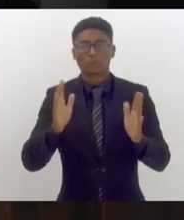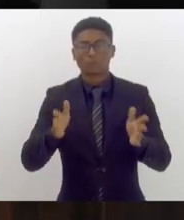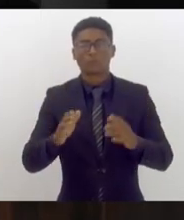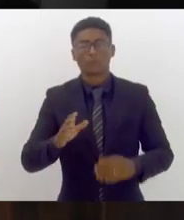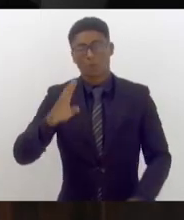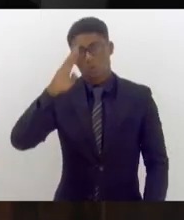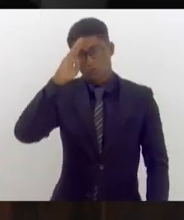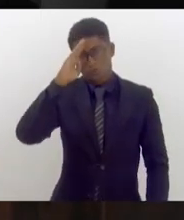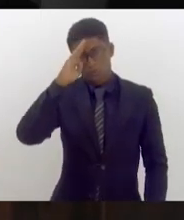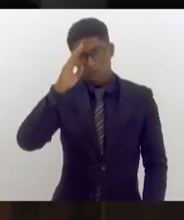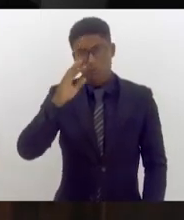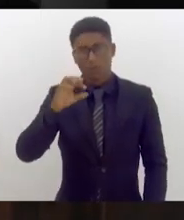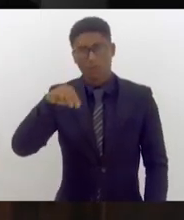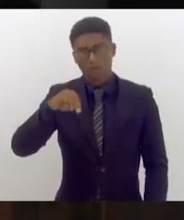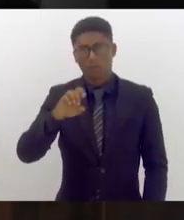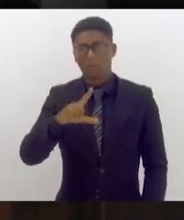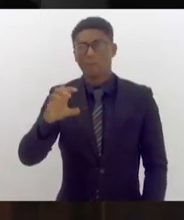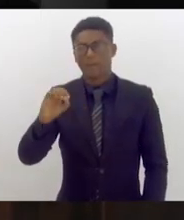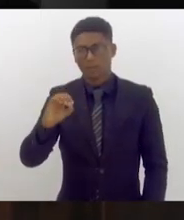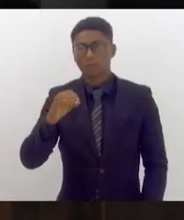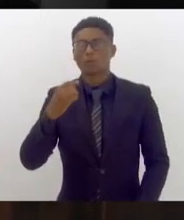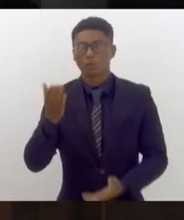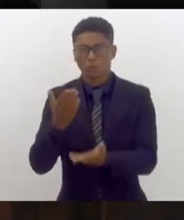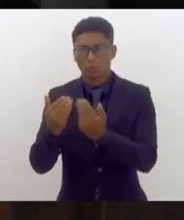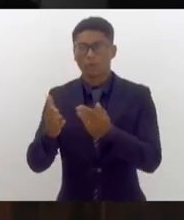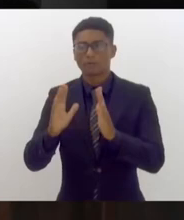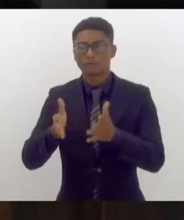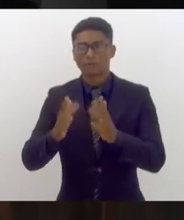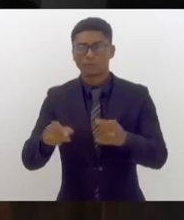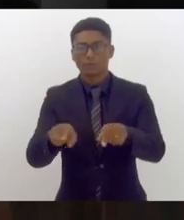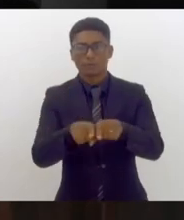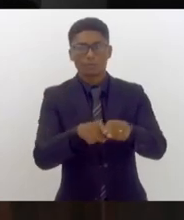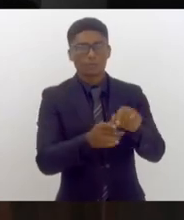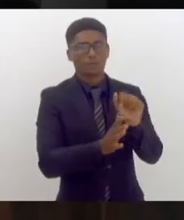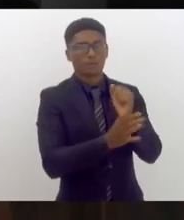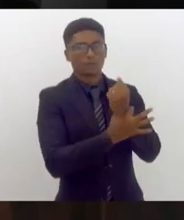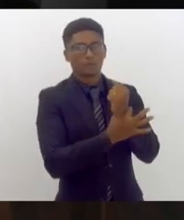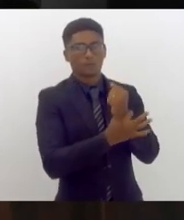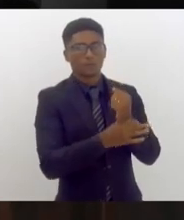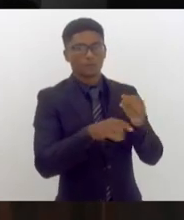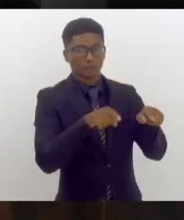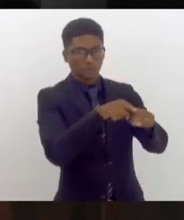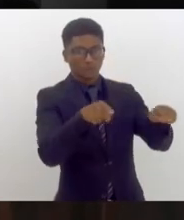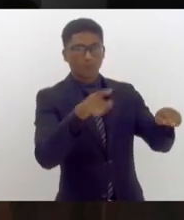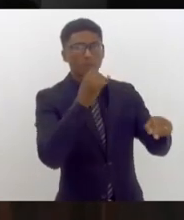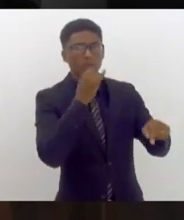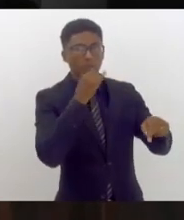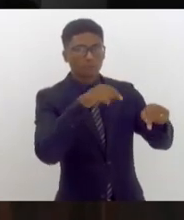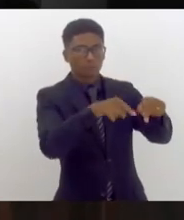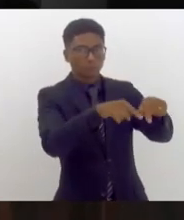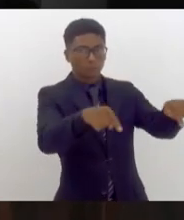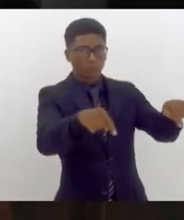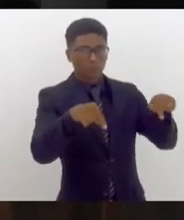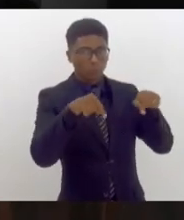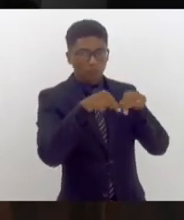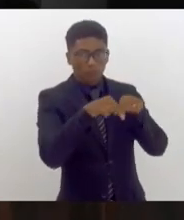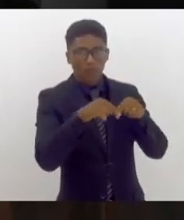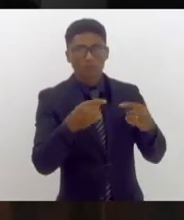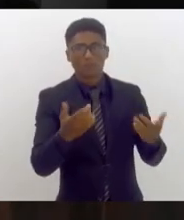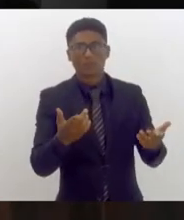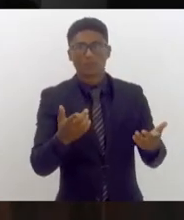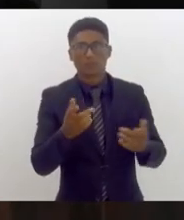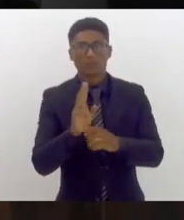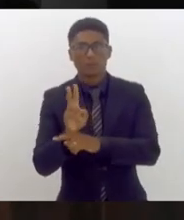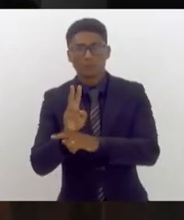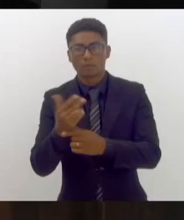Efimelo. Vamos pedir a compreensão dos deputados, que a segurança armada permaneça nos gabinetes, nos corredores, lá na porta, não tem problema nenhum,